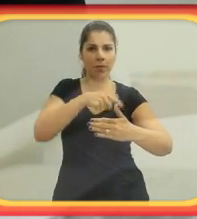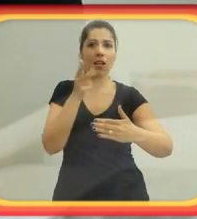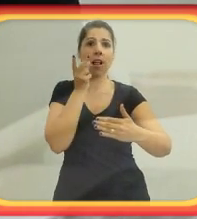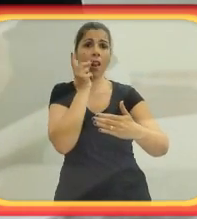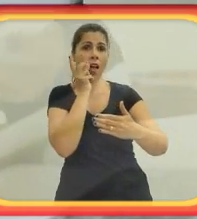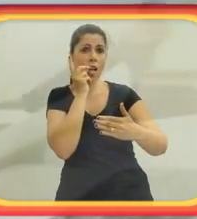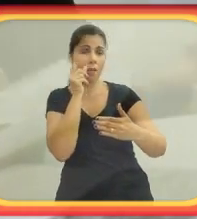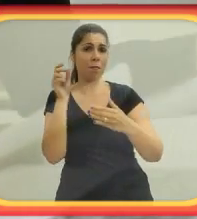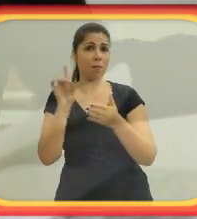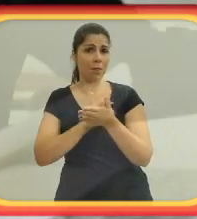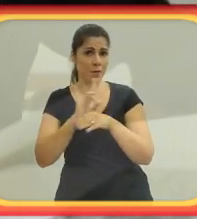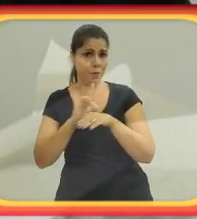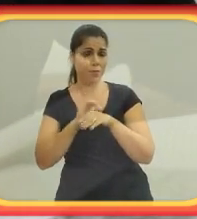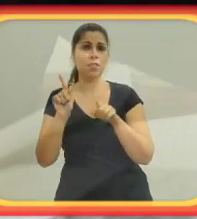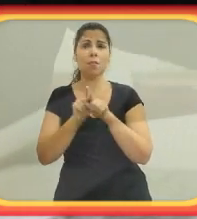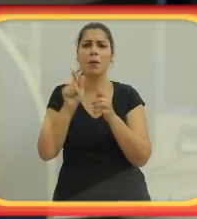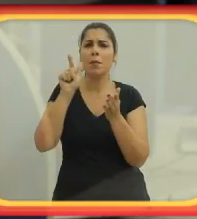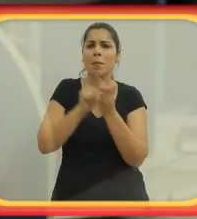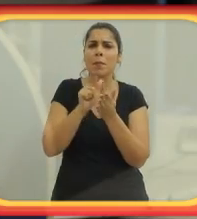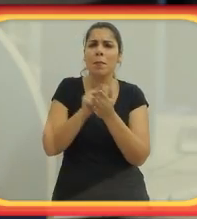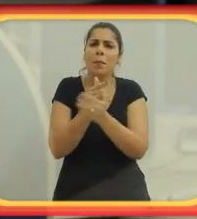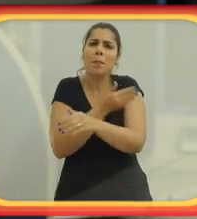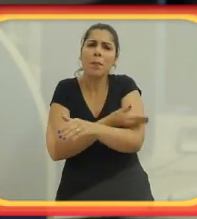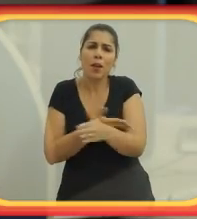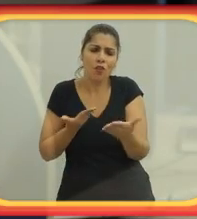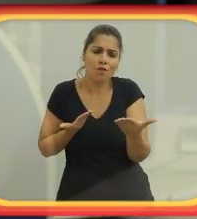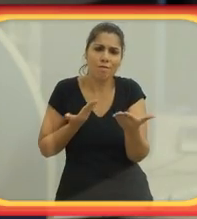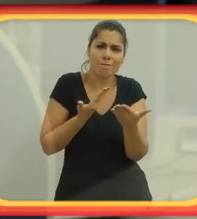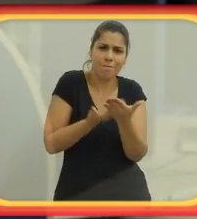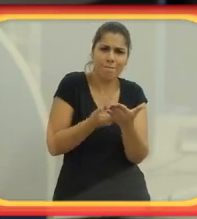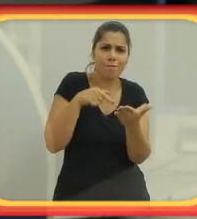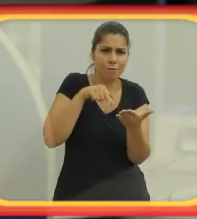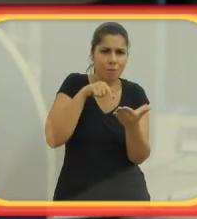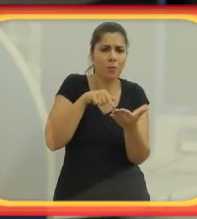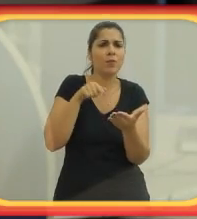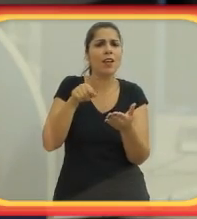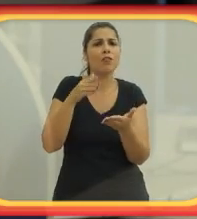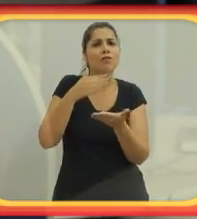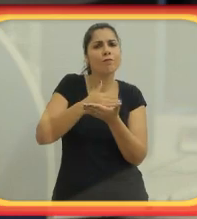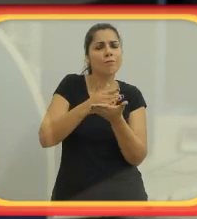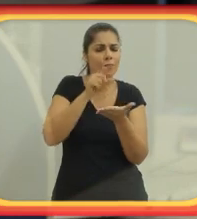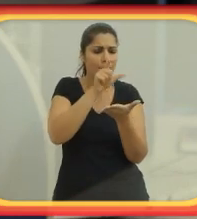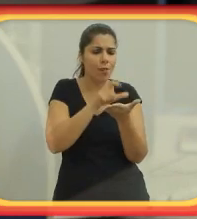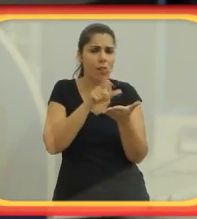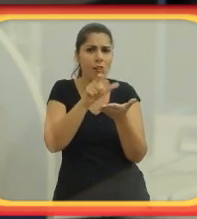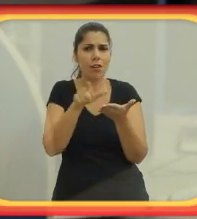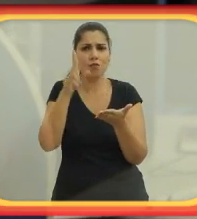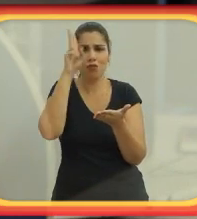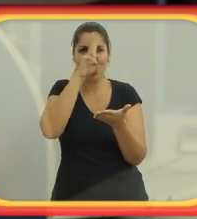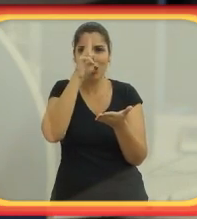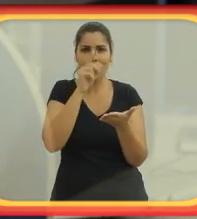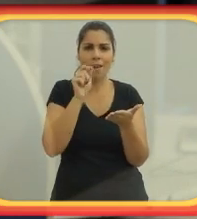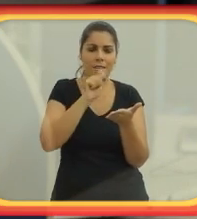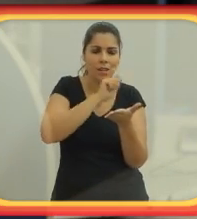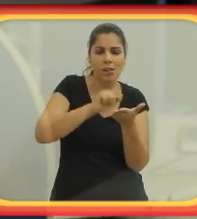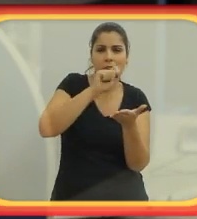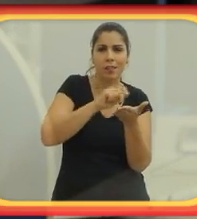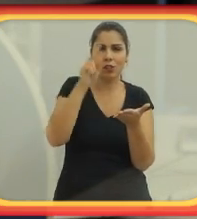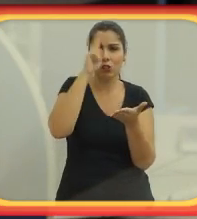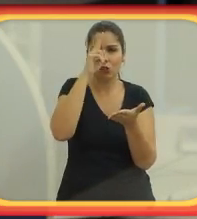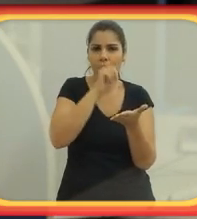e diretamente em sala de aula. Aqui na escola, ela, desde o primeiro ano, ela sempre vinha com a prancheta